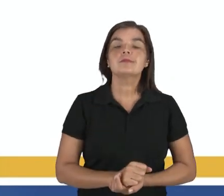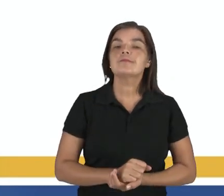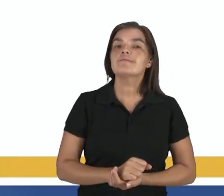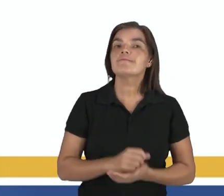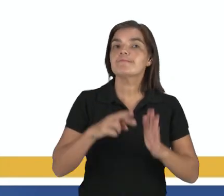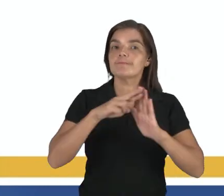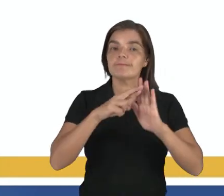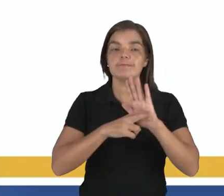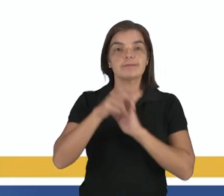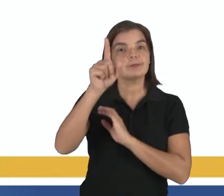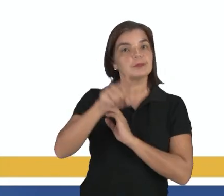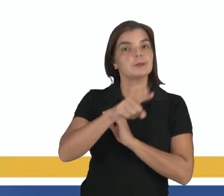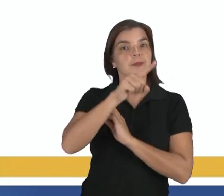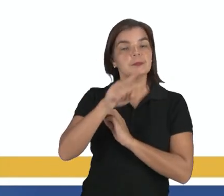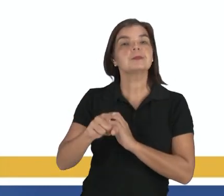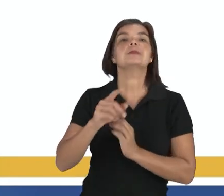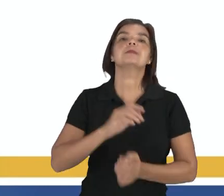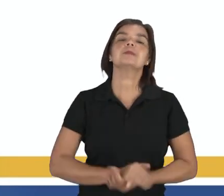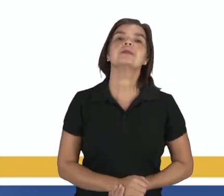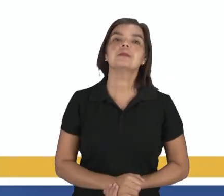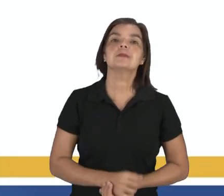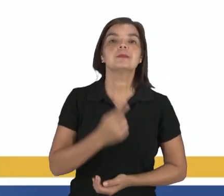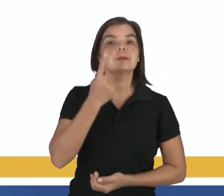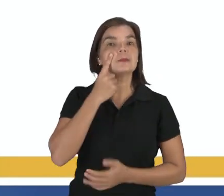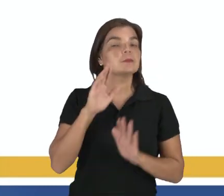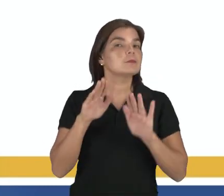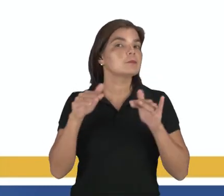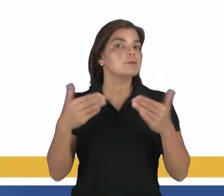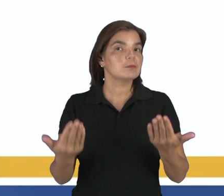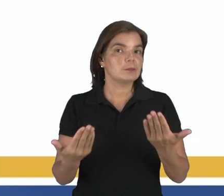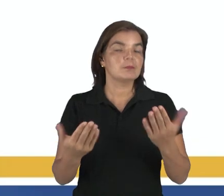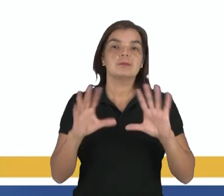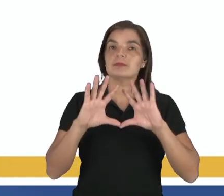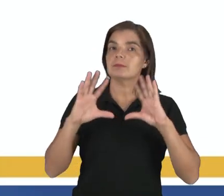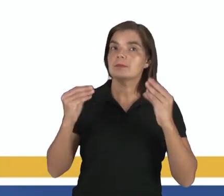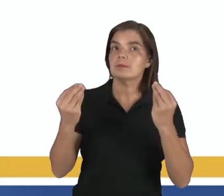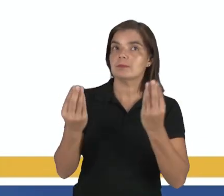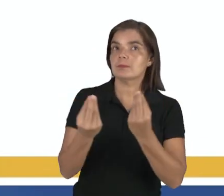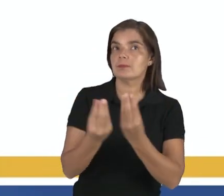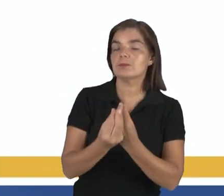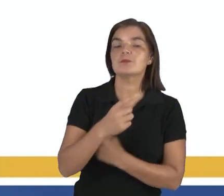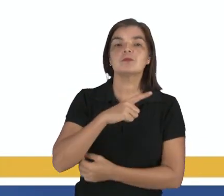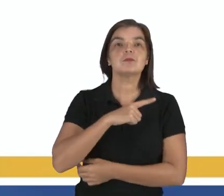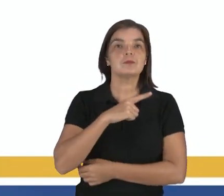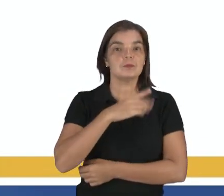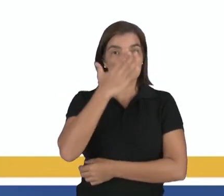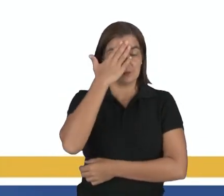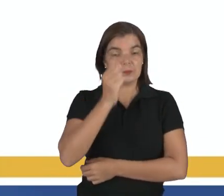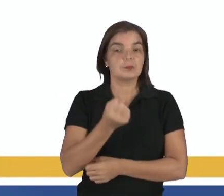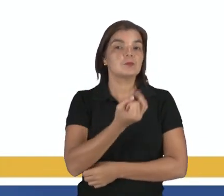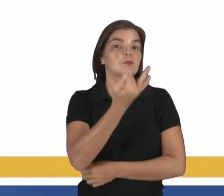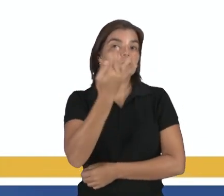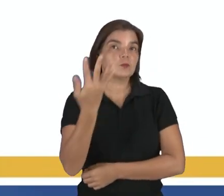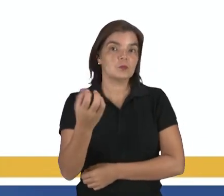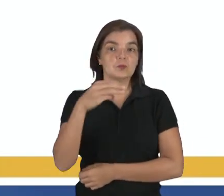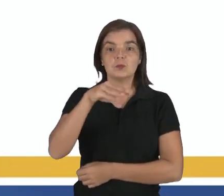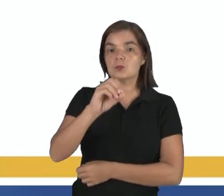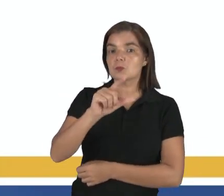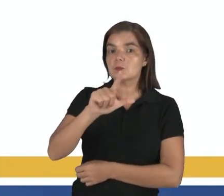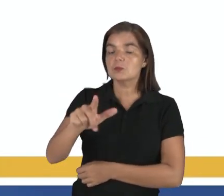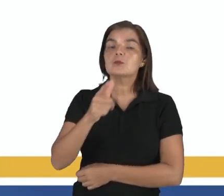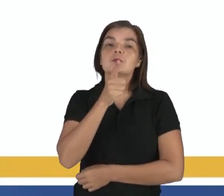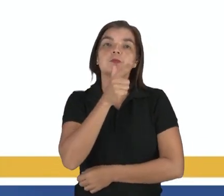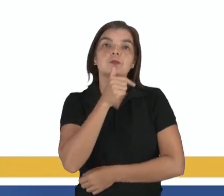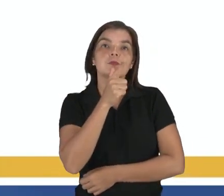aí, terceiro, vamos montar a regrinha de 3, identificando quem são as substâncias. Ele quer saber quantos mols de